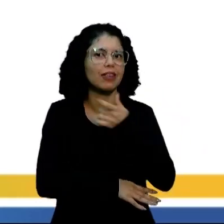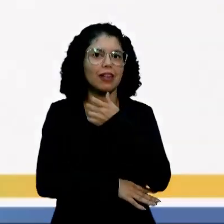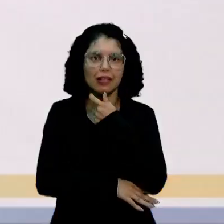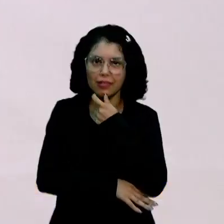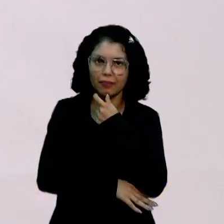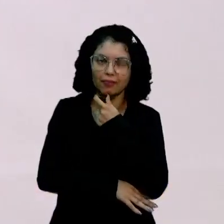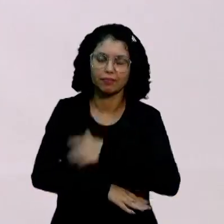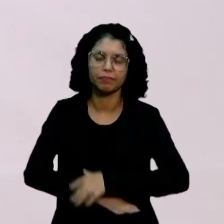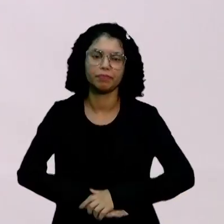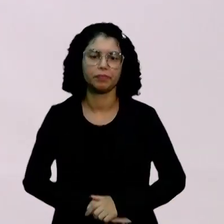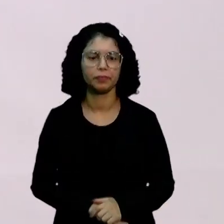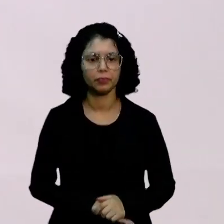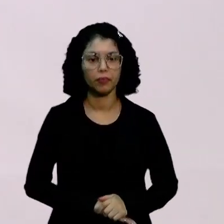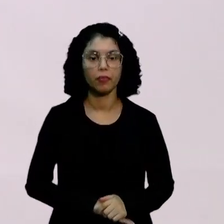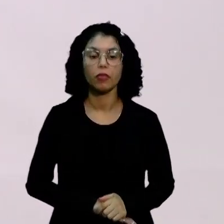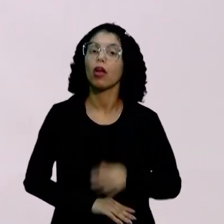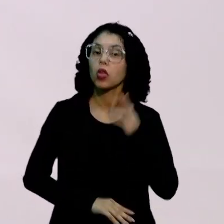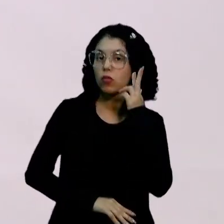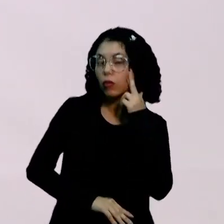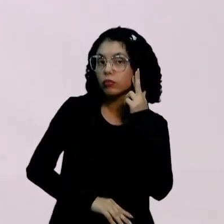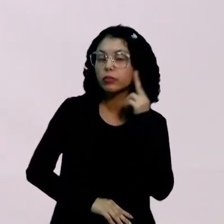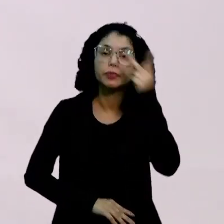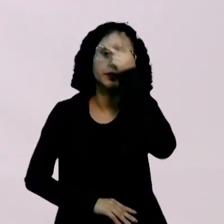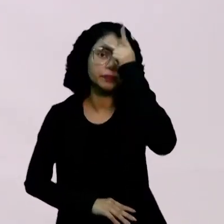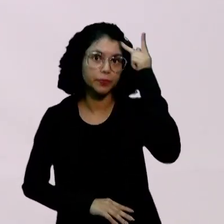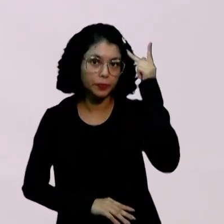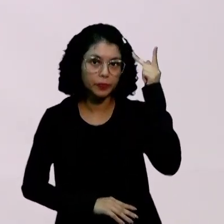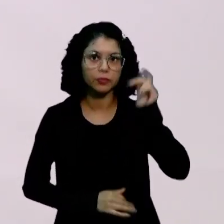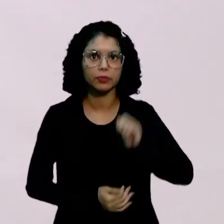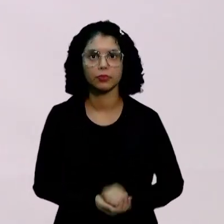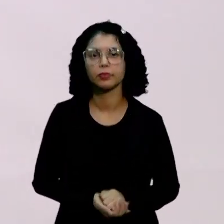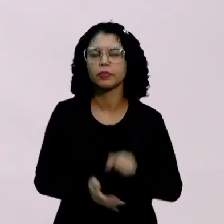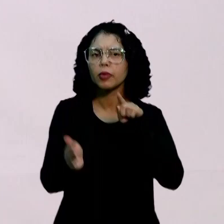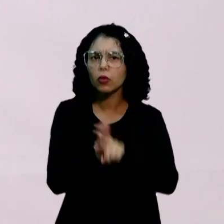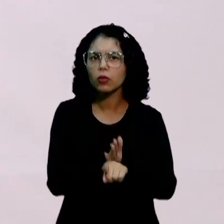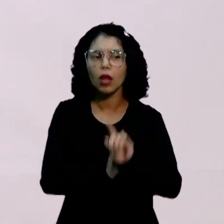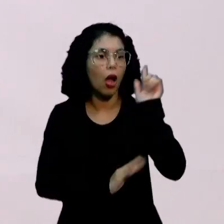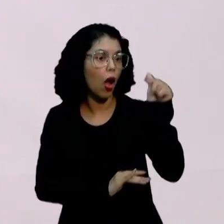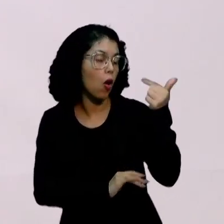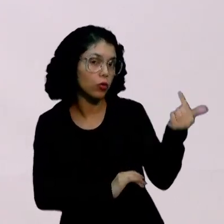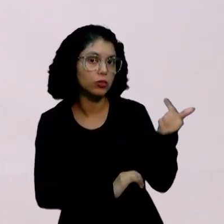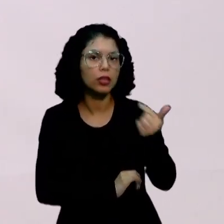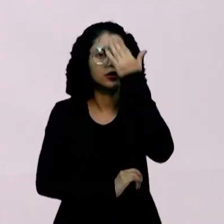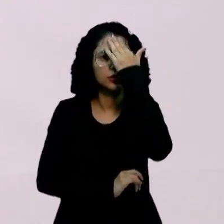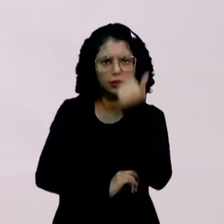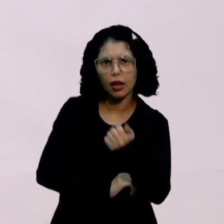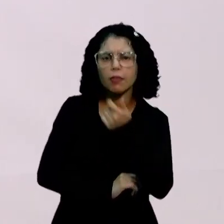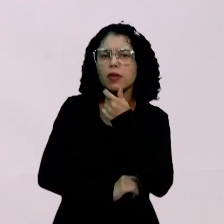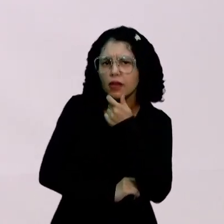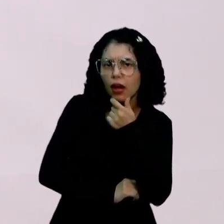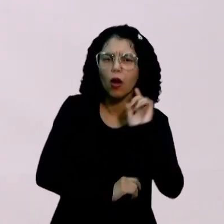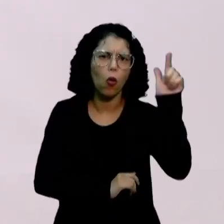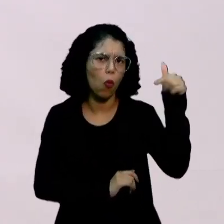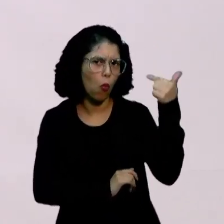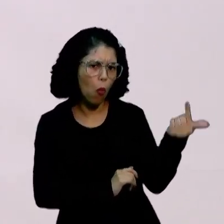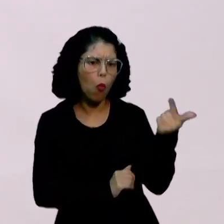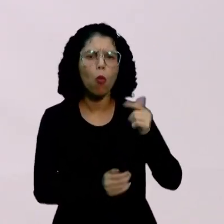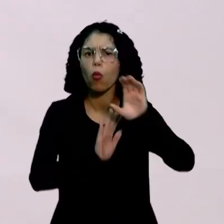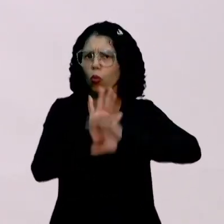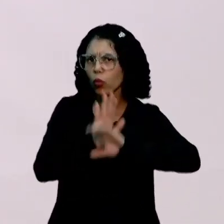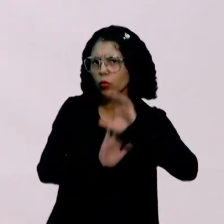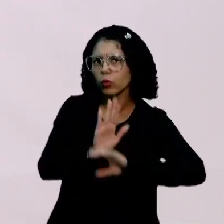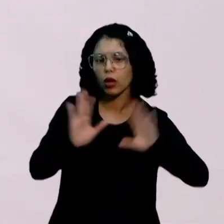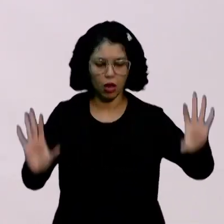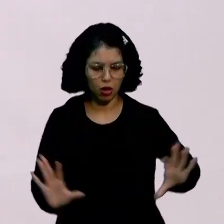inglês? É muito comum as pessoas perguntarem às outras se elas sabem algum conteúdo,